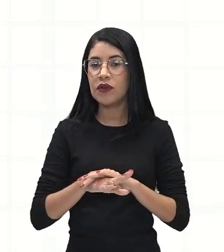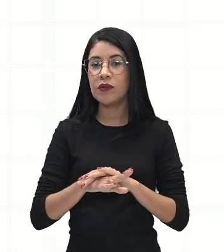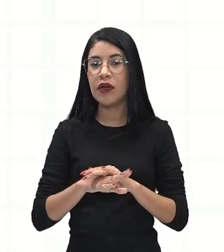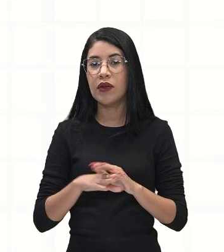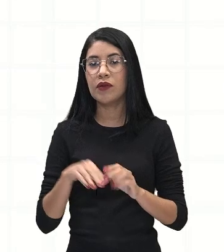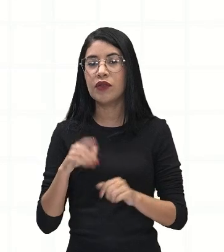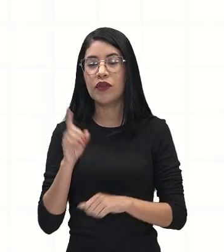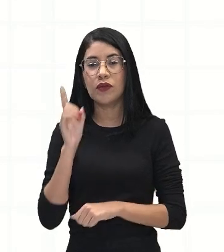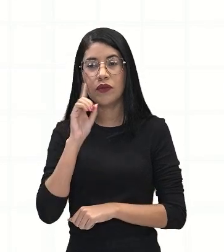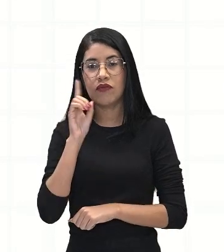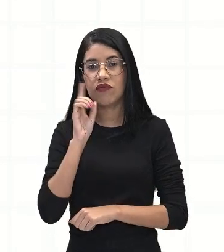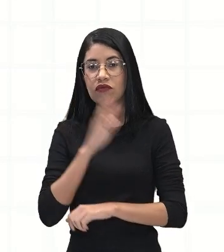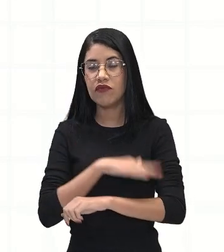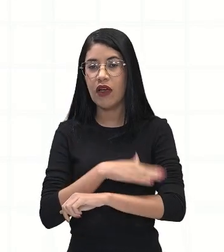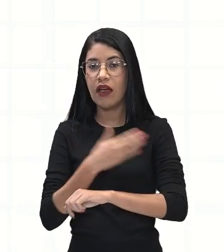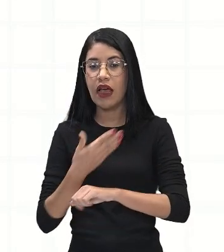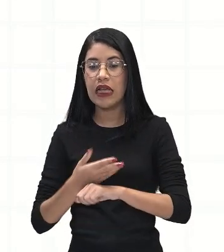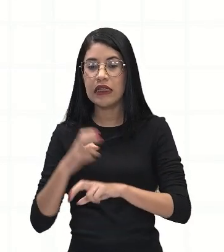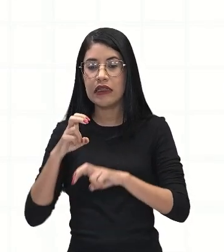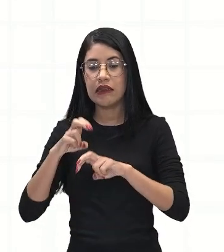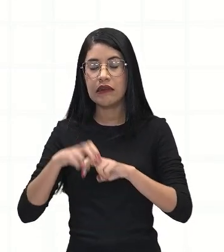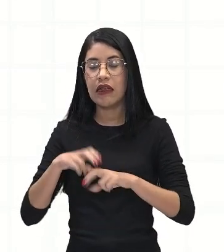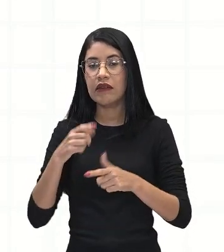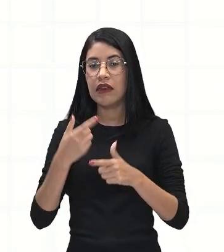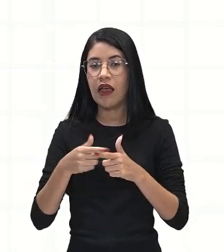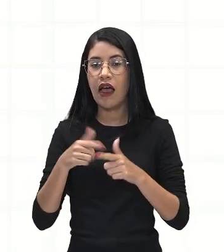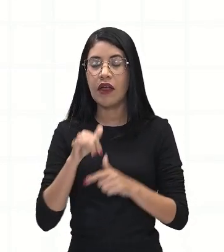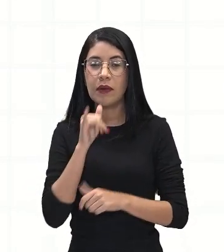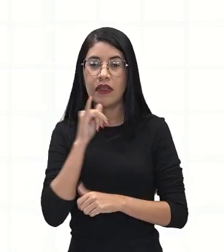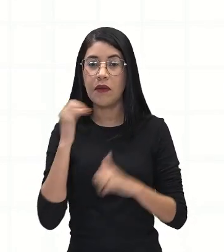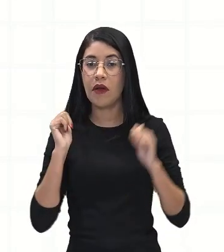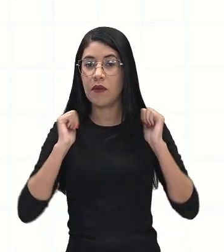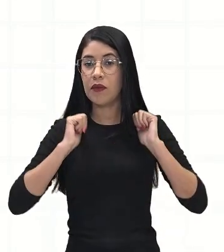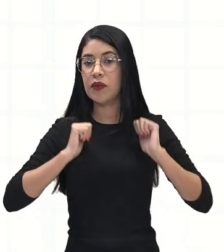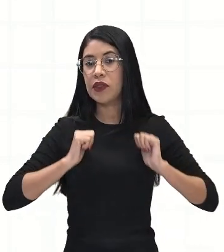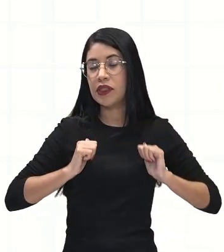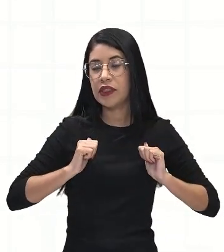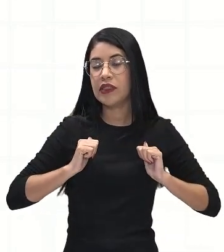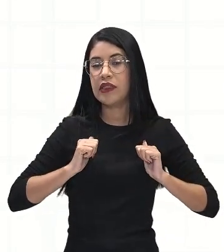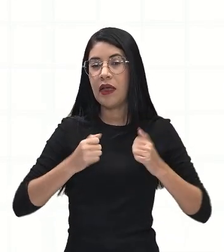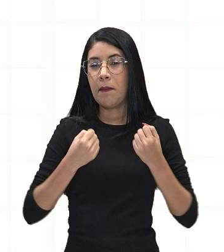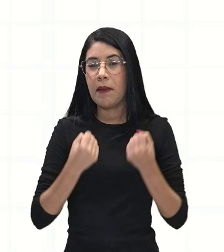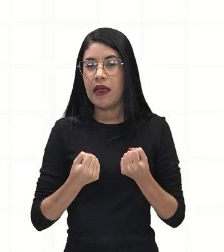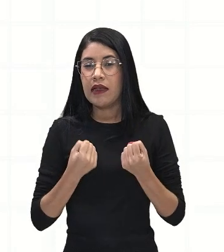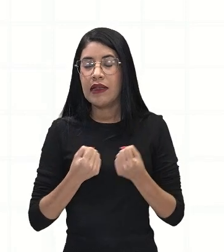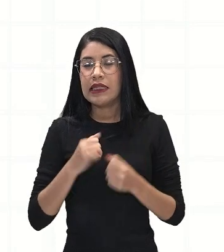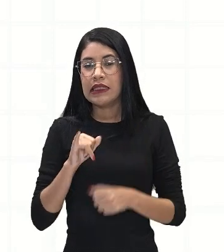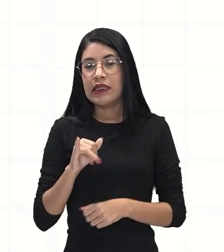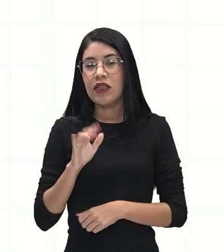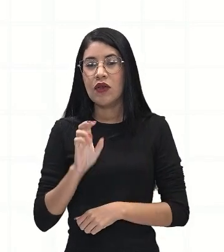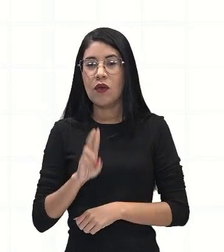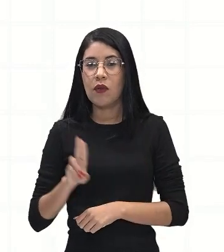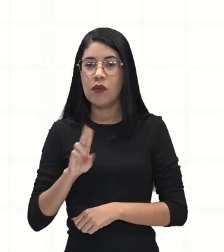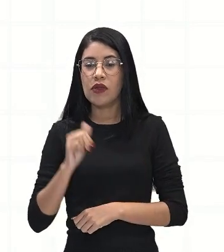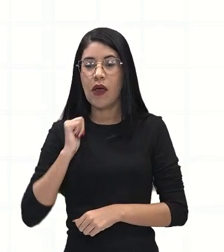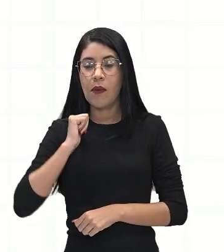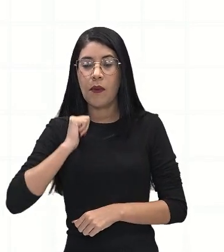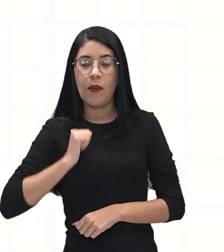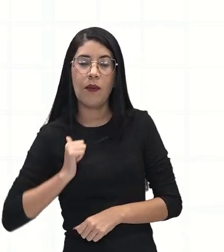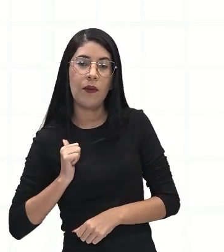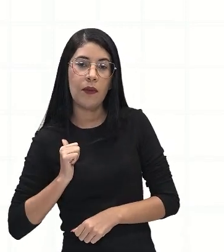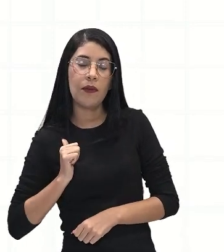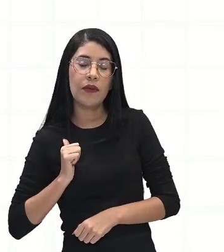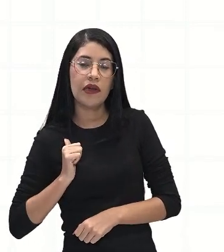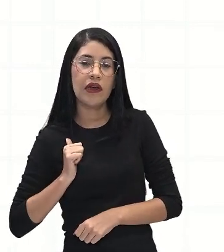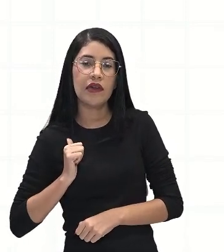durante o nosso dia a dia. Lembra que eu falei a respeito da mochila, de carregar a mochila? Se você carrega, por exemplo, bolsa ou mochila